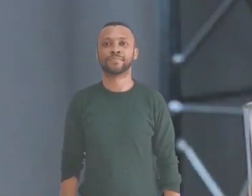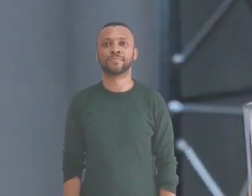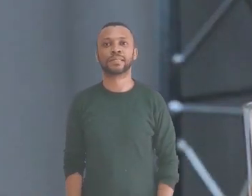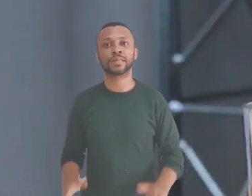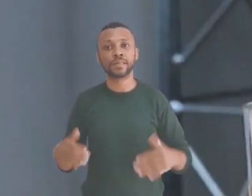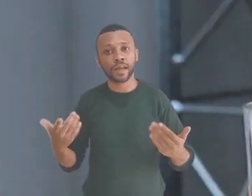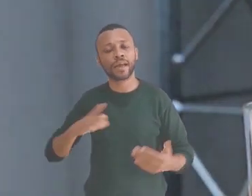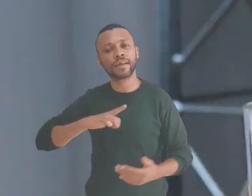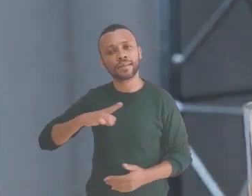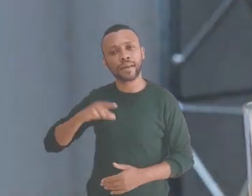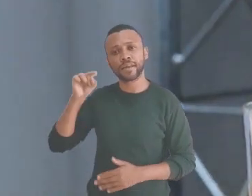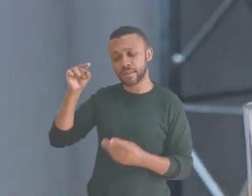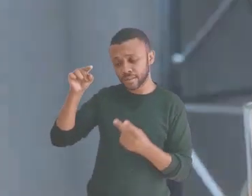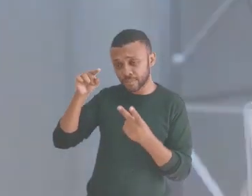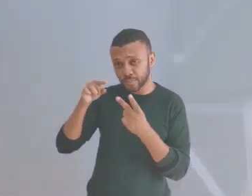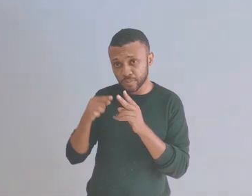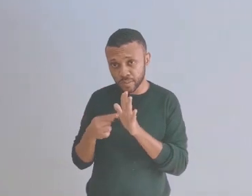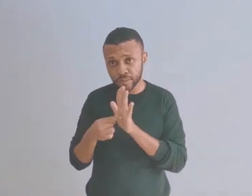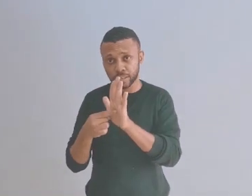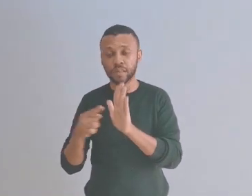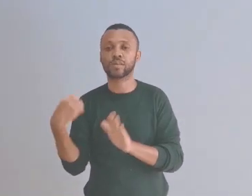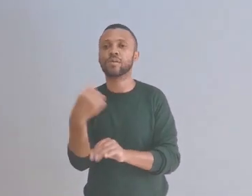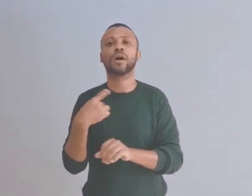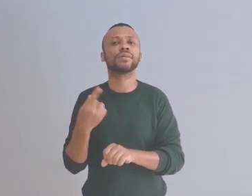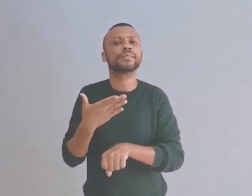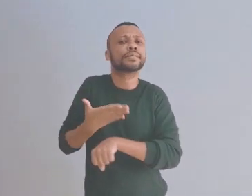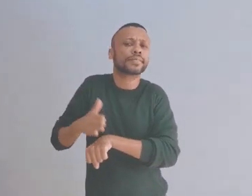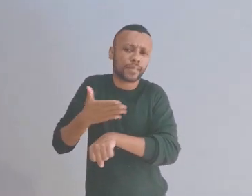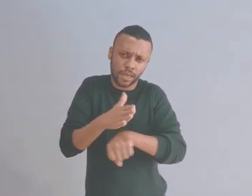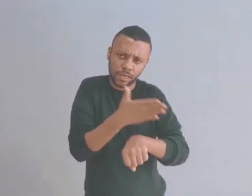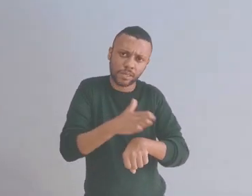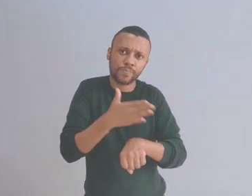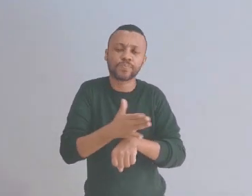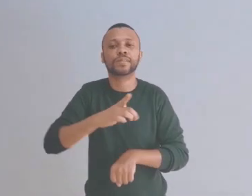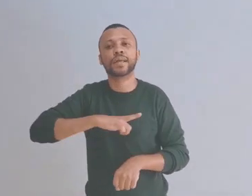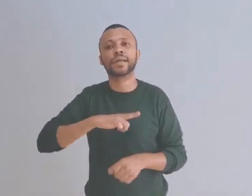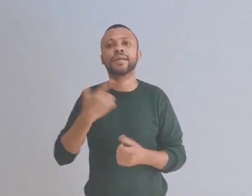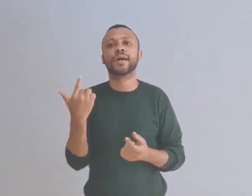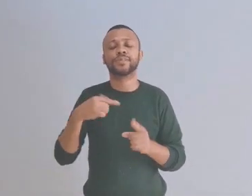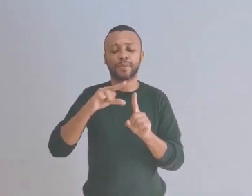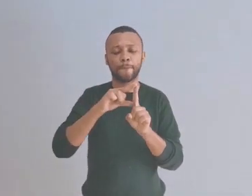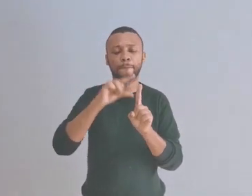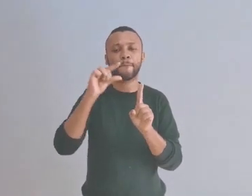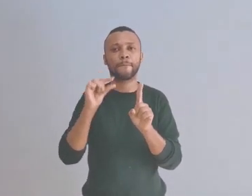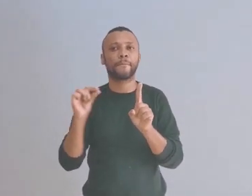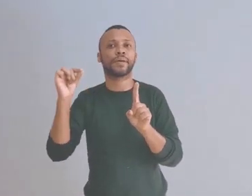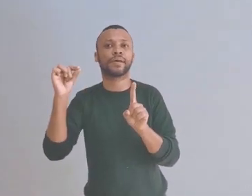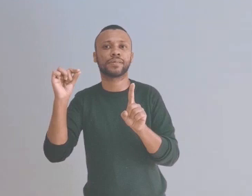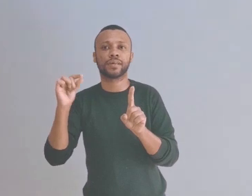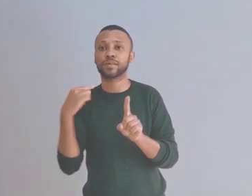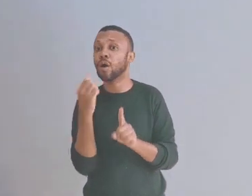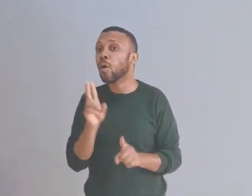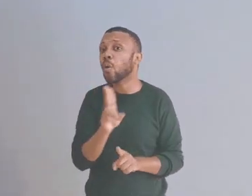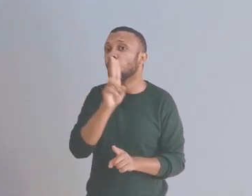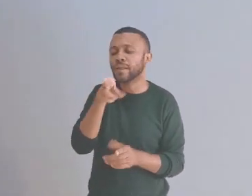Aí tem essa aqui, que é de que a gente treina. Tem a de pena, que a gente usa na competição, que são um